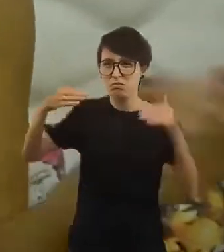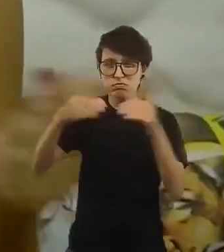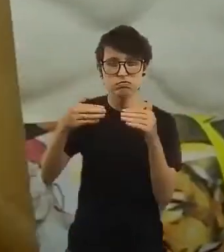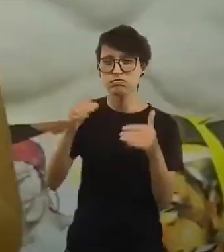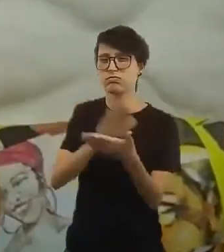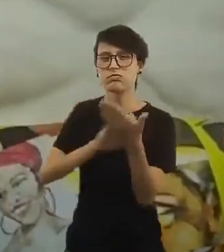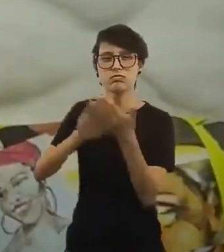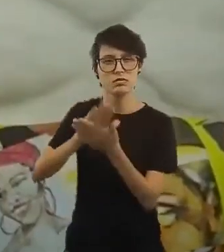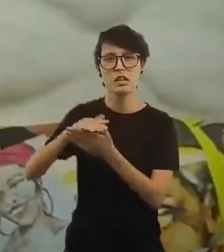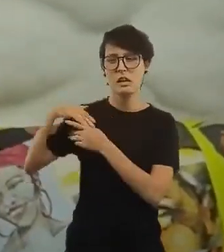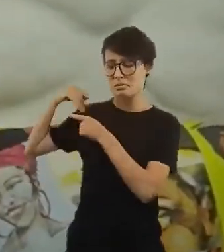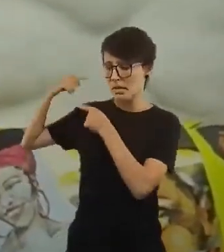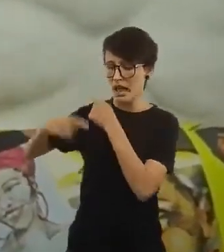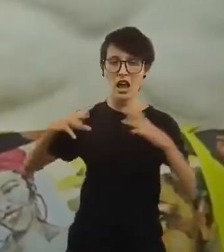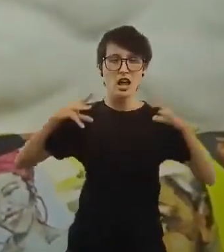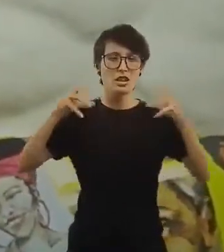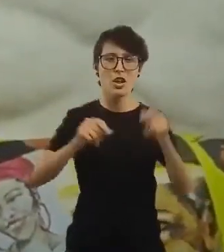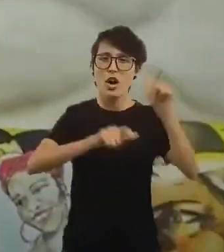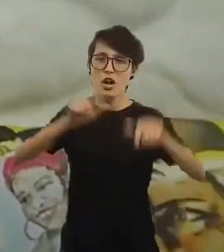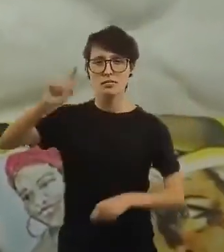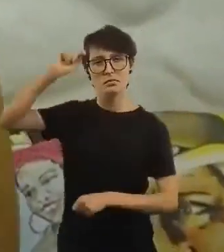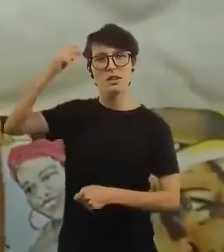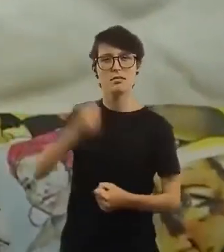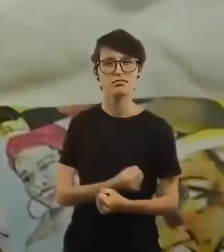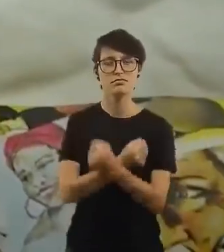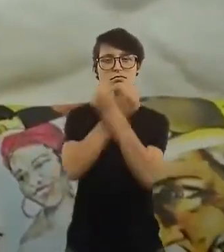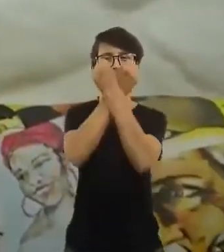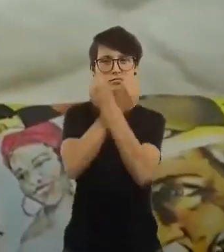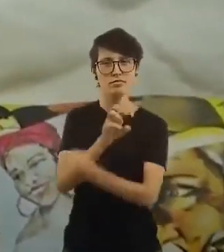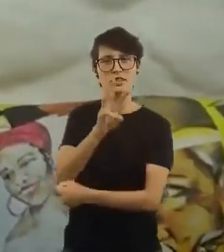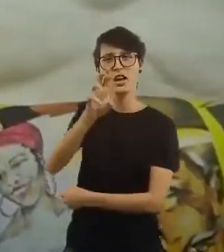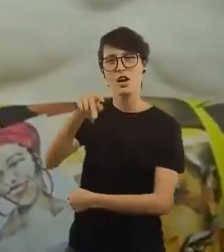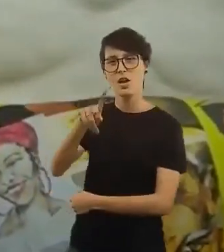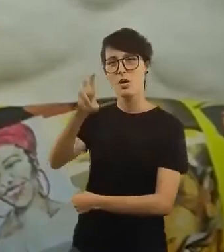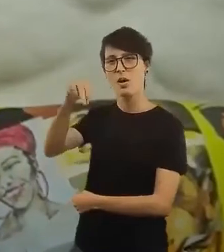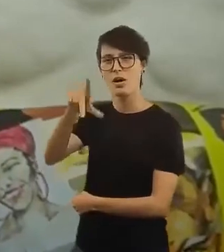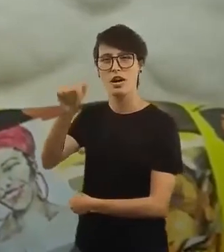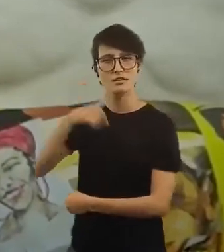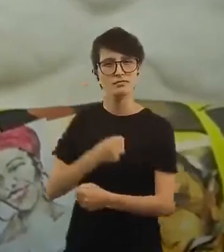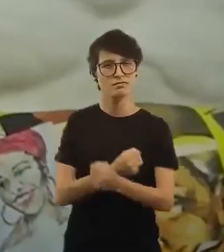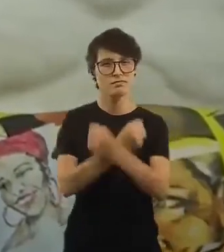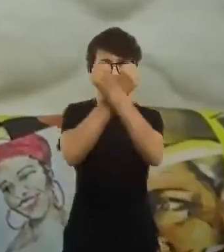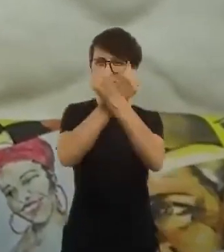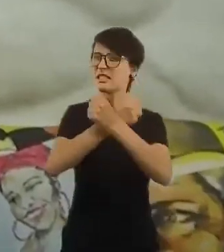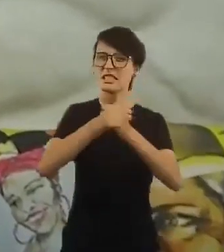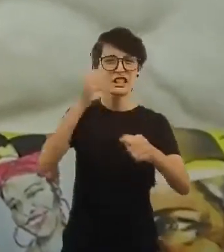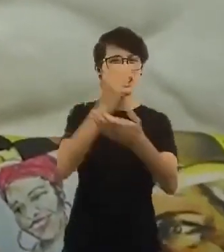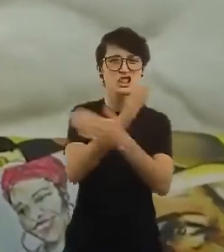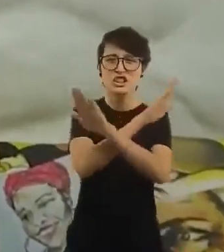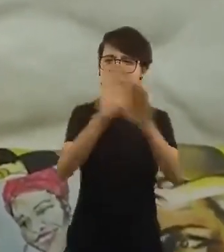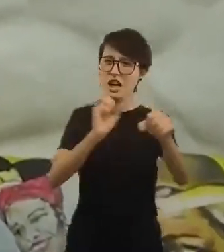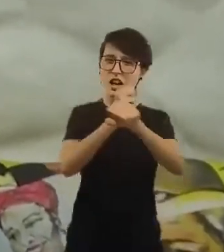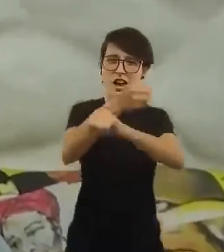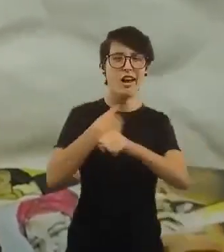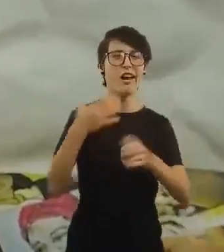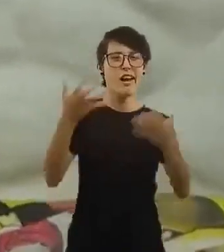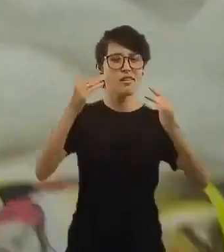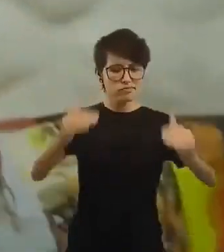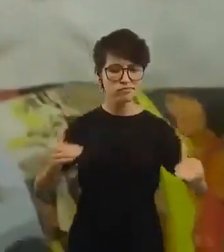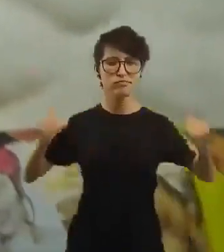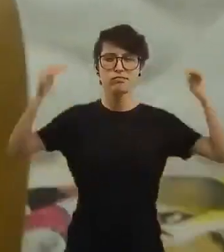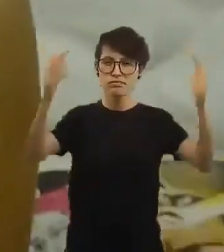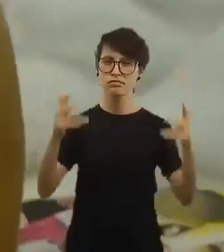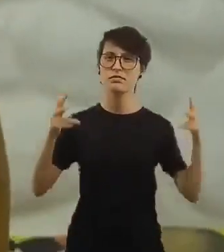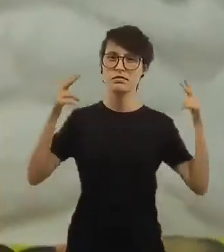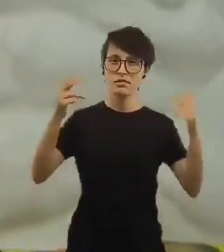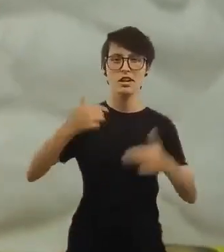todos pretos e pretas, forever Wakanda. Me tira do tronco, meu lugar é no trono. E o meu lema